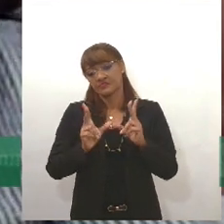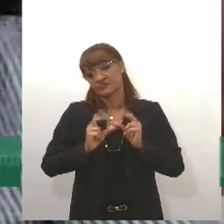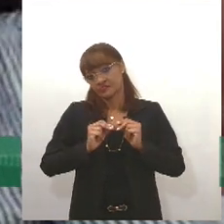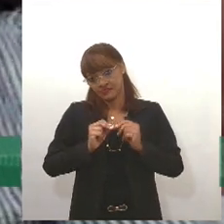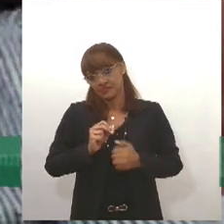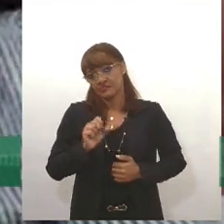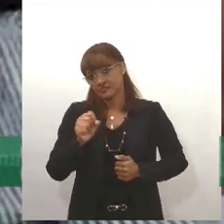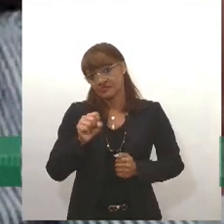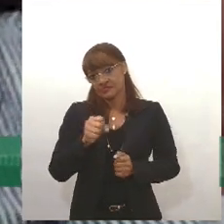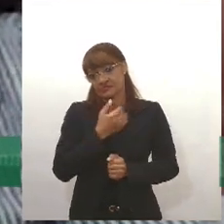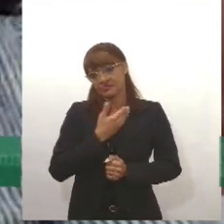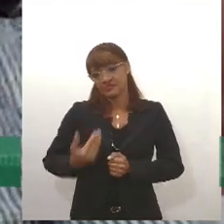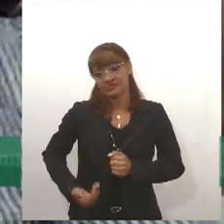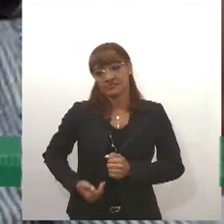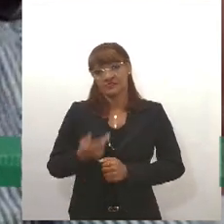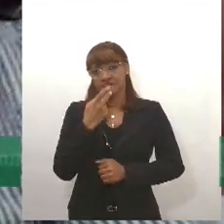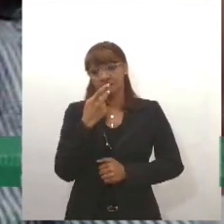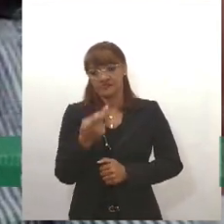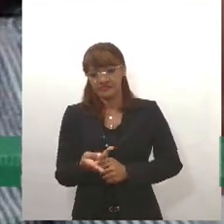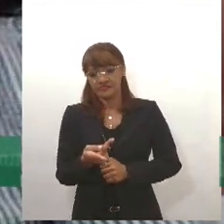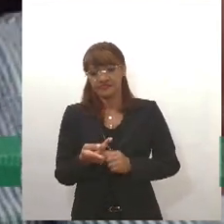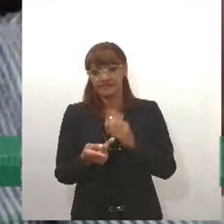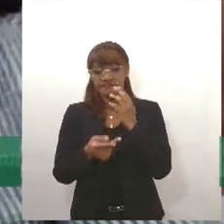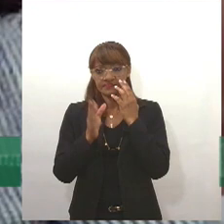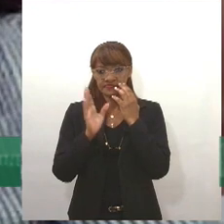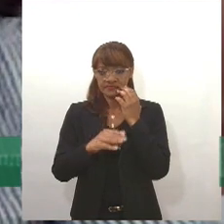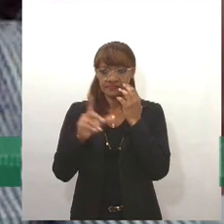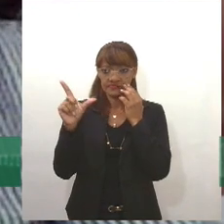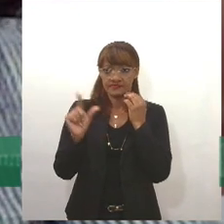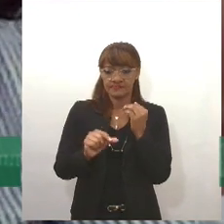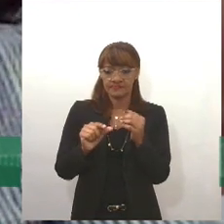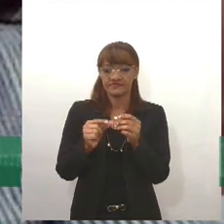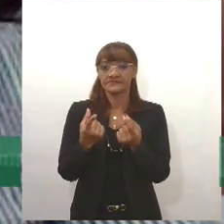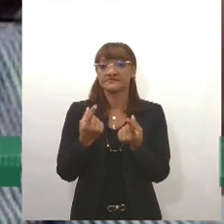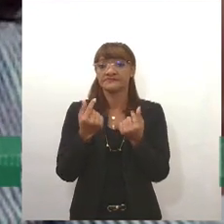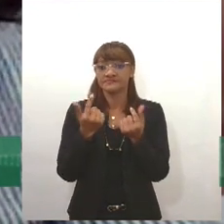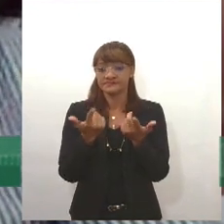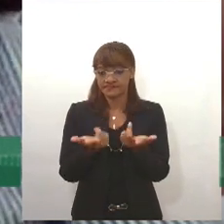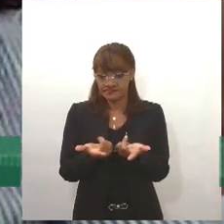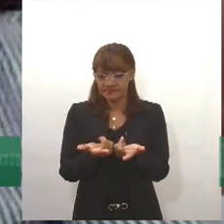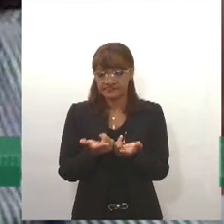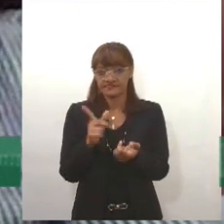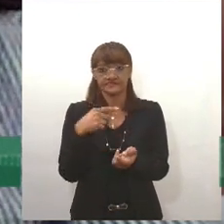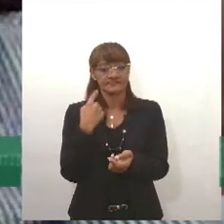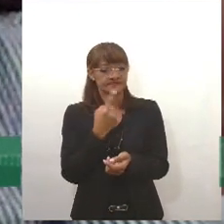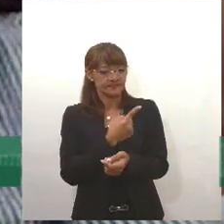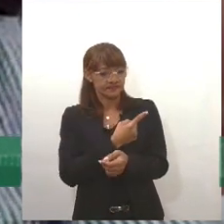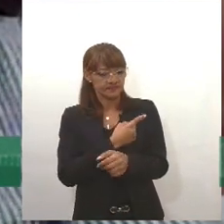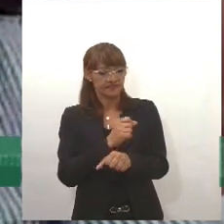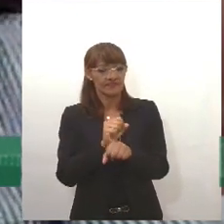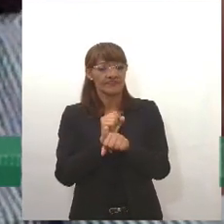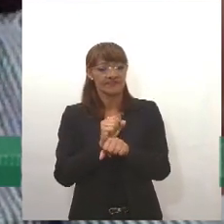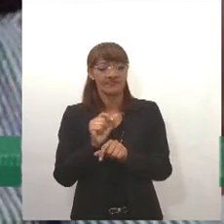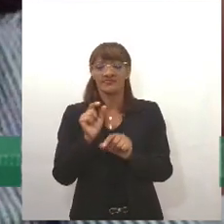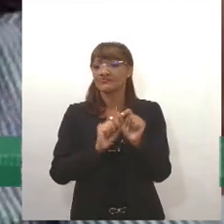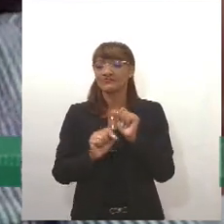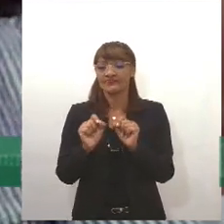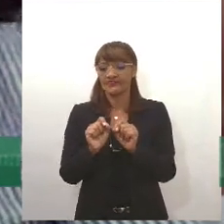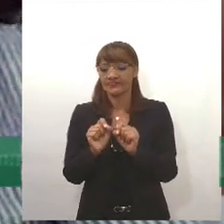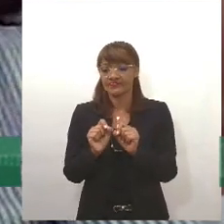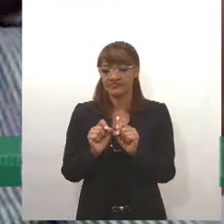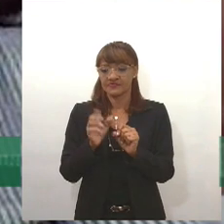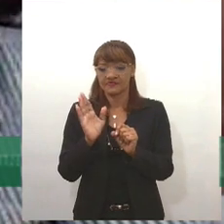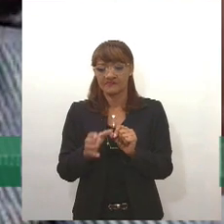ter uma redução em relação a preços né então a gente espera que realmente por exemplo eh Esses medicamentos que